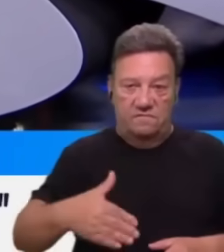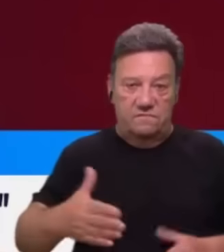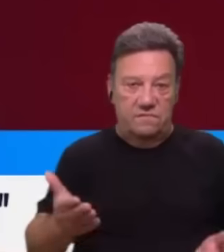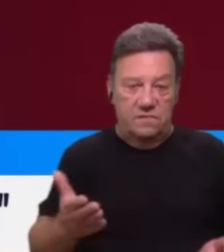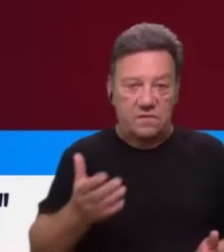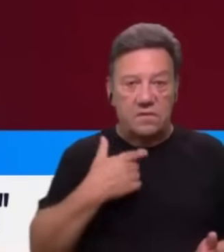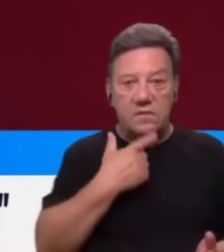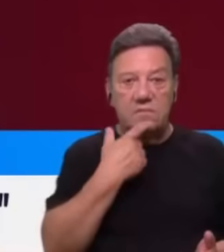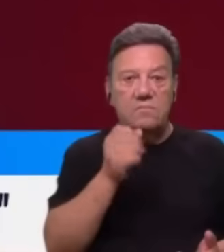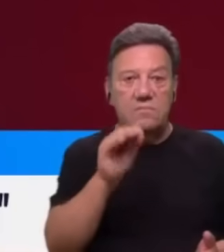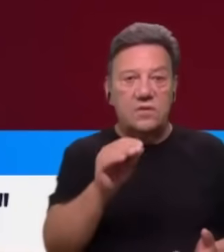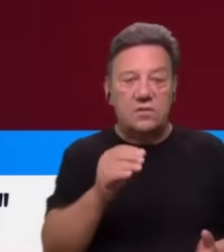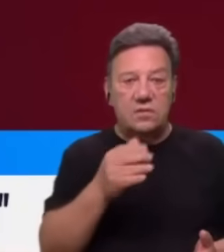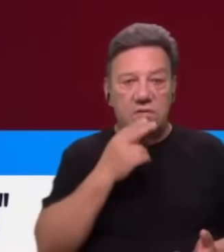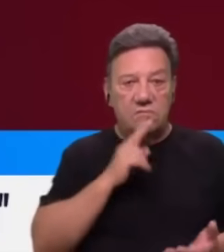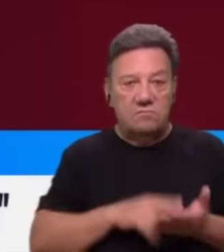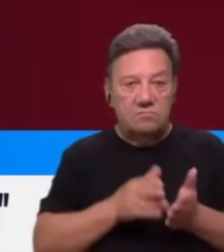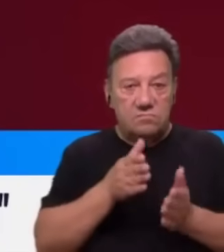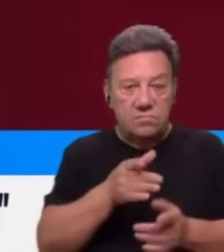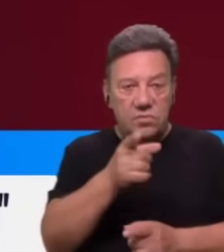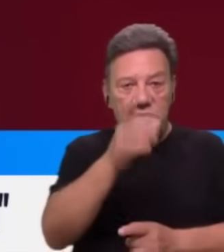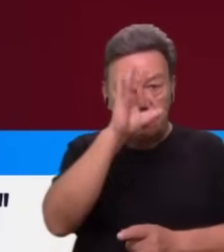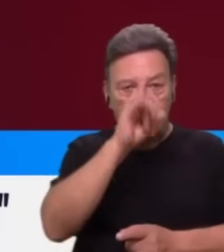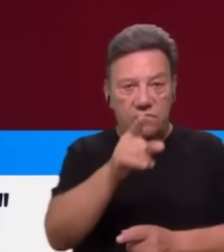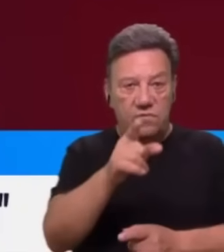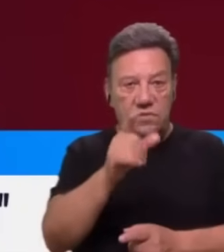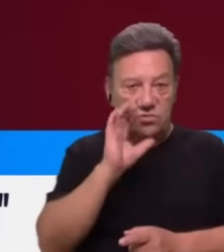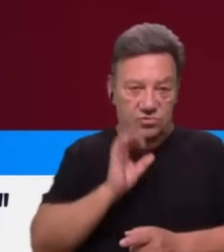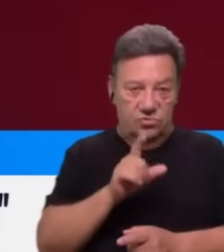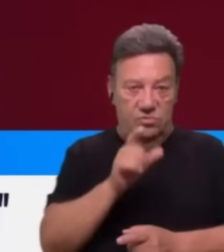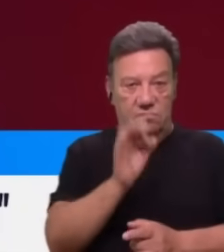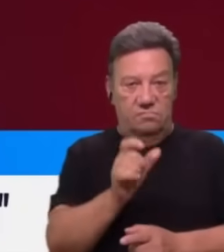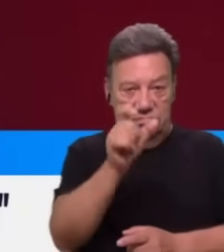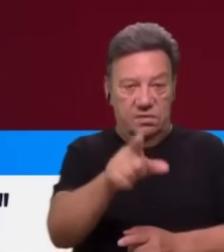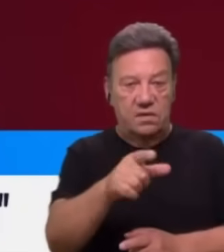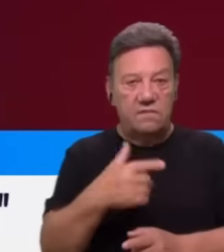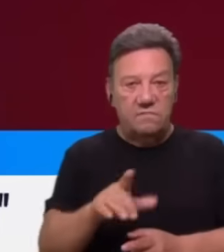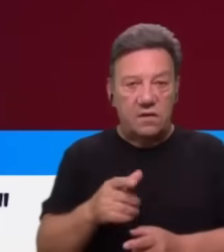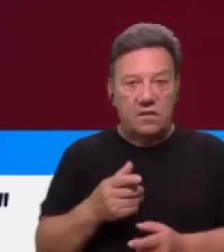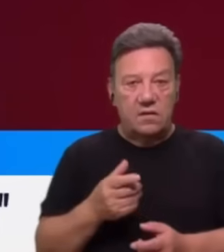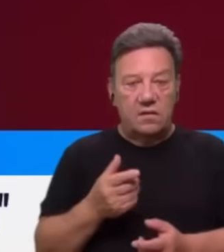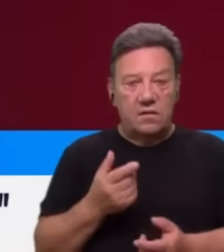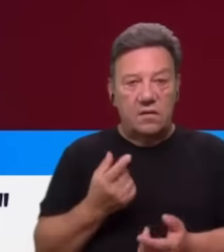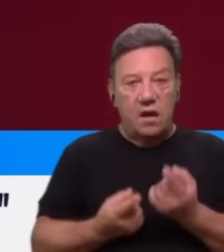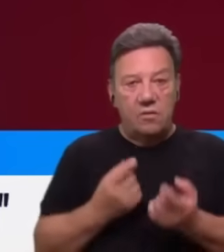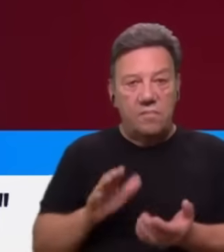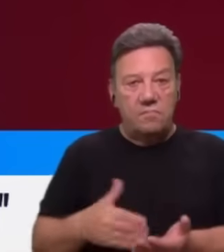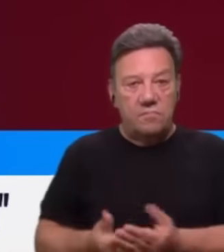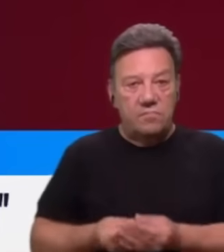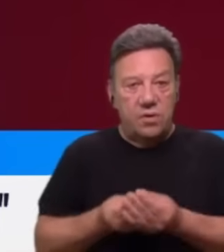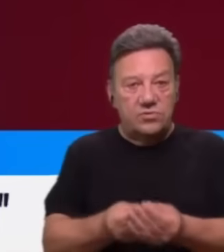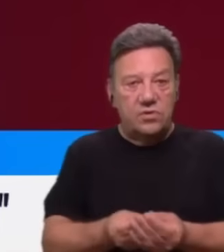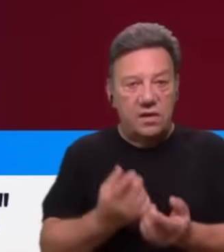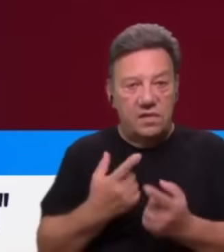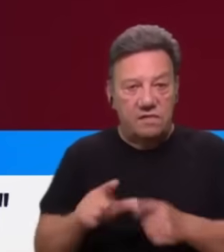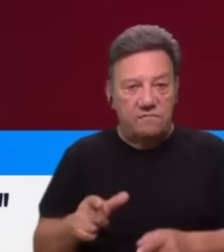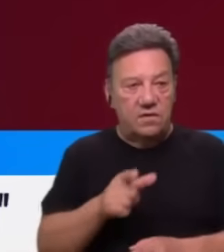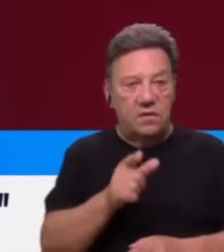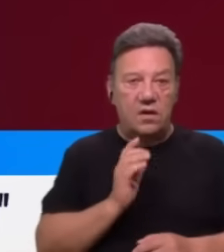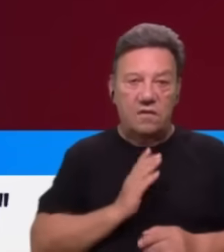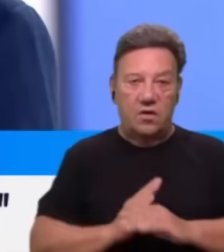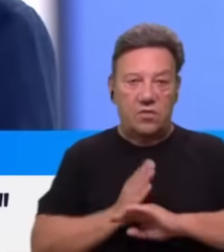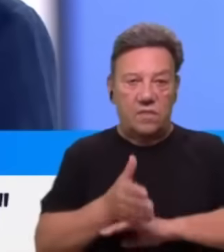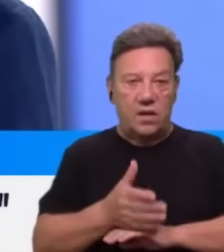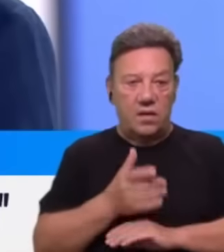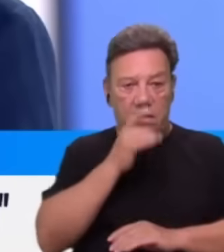a minha pergunta é muito concreta o governo o senhor em concreto vai levar alguma proposta diferente para ultrapassar